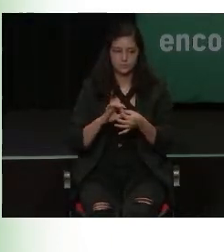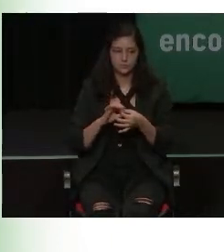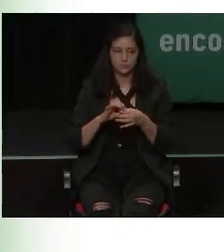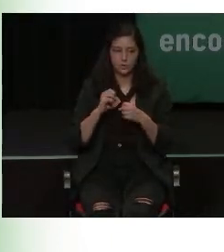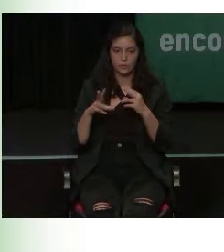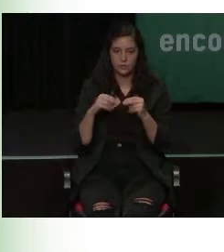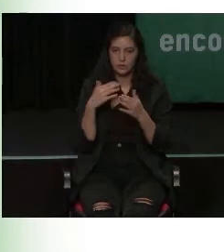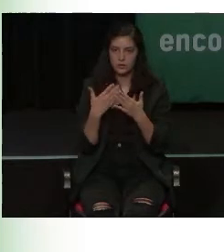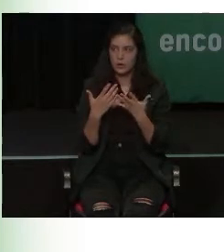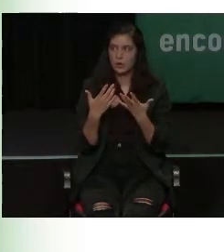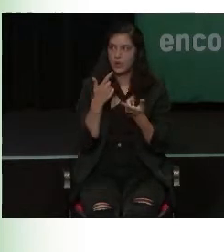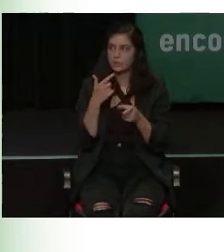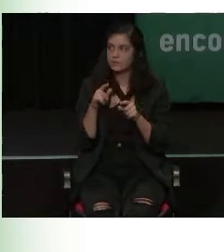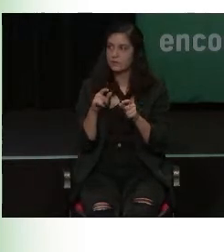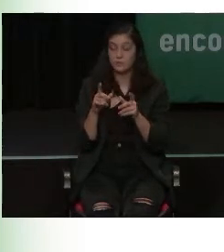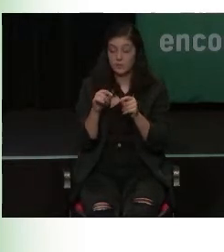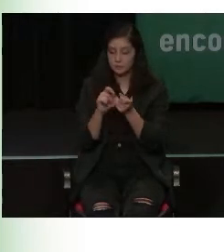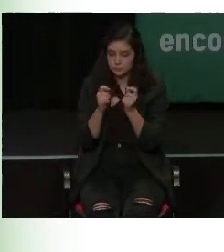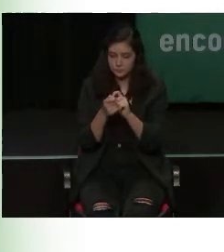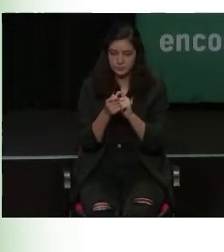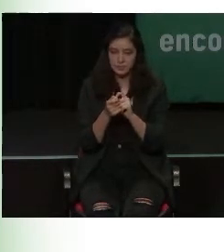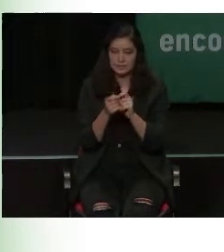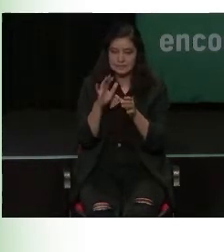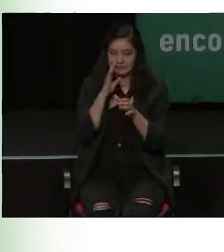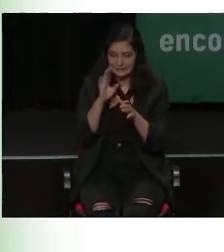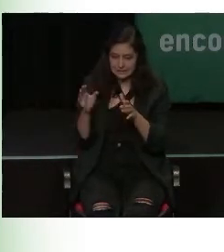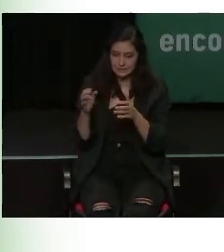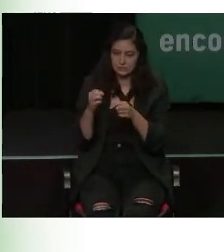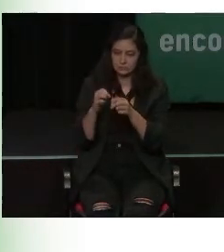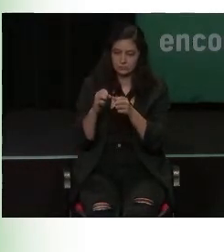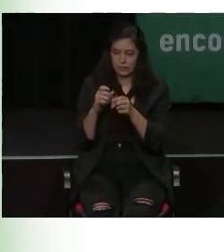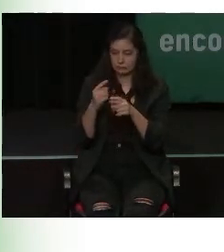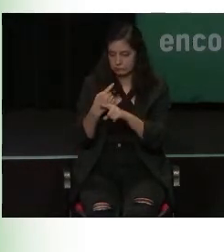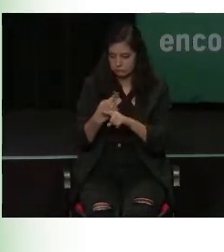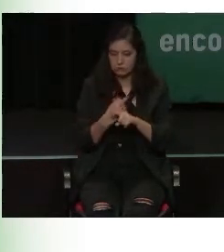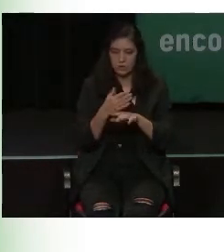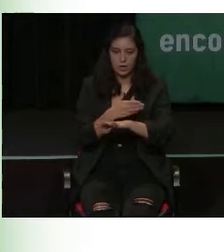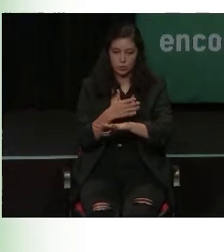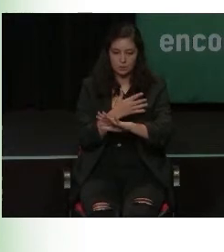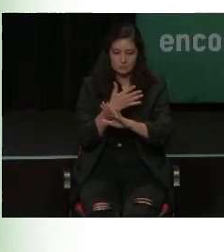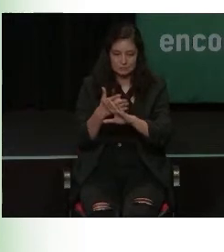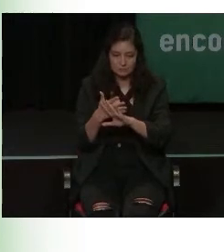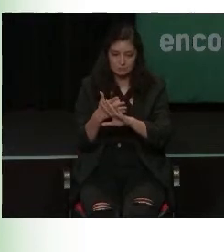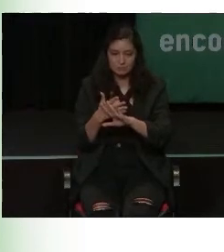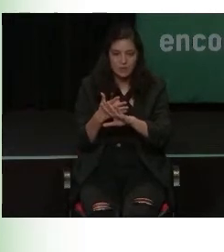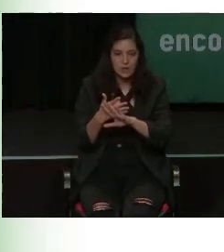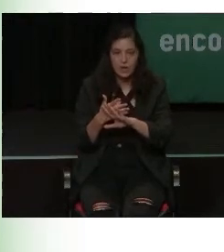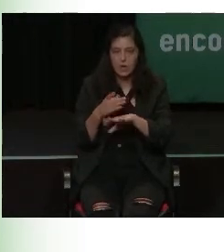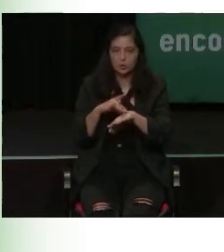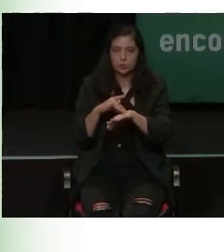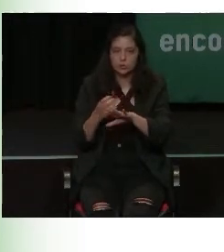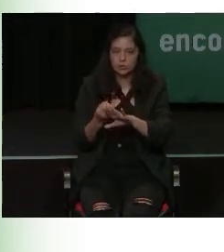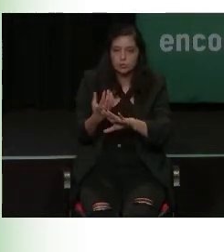que também mudou o paradigma da ciência. Até a essa altura não se sabia a origem de algumas